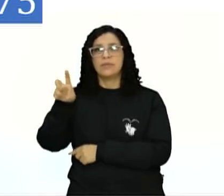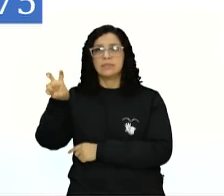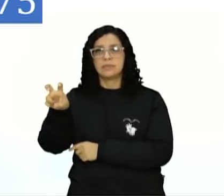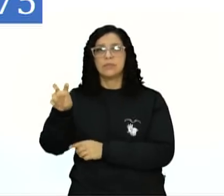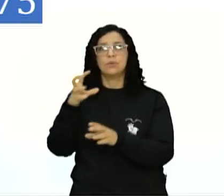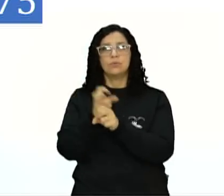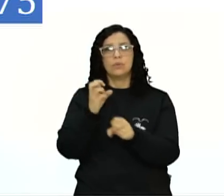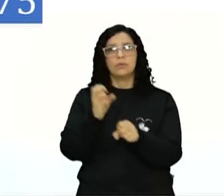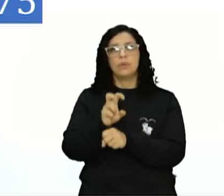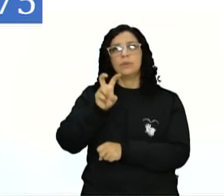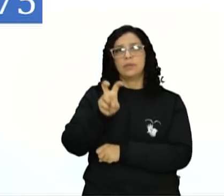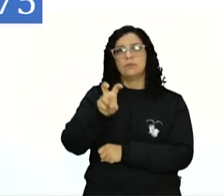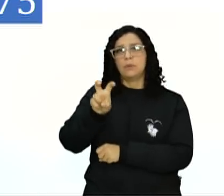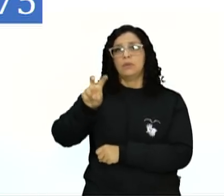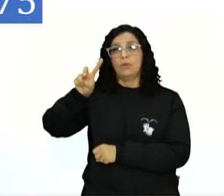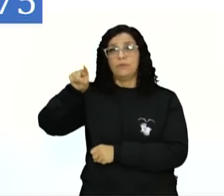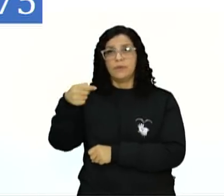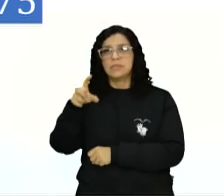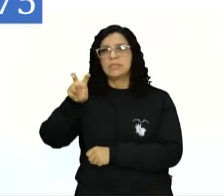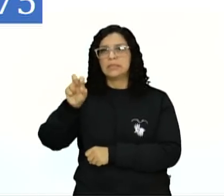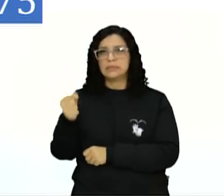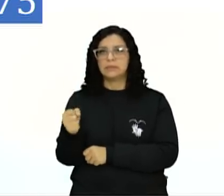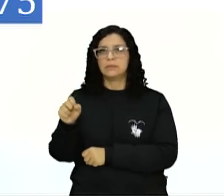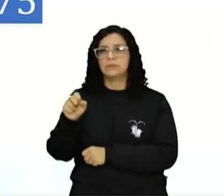tínhamos antes ali, dá